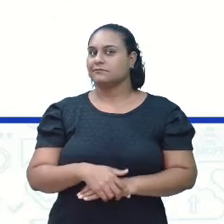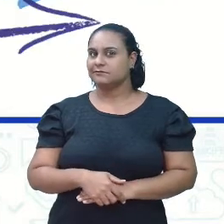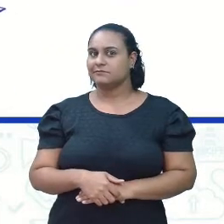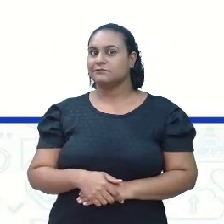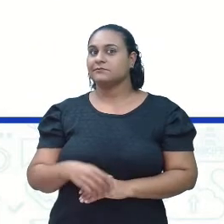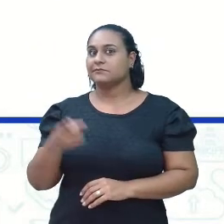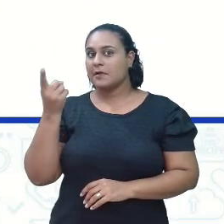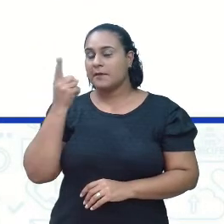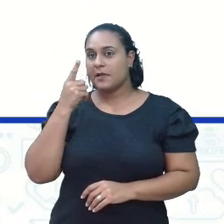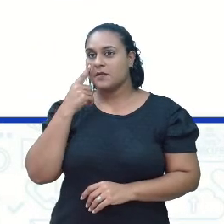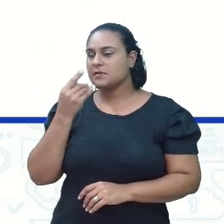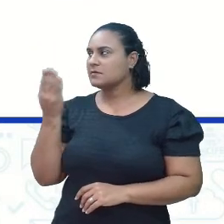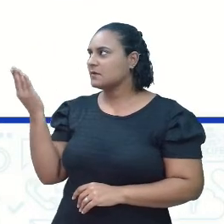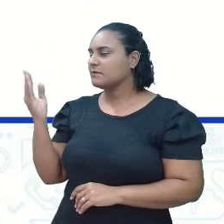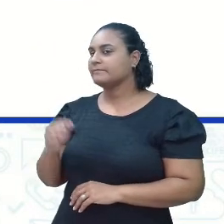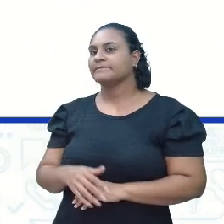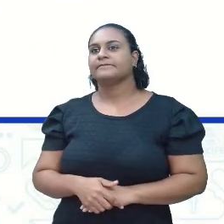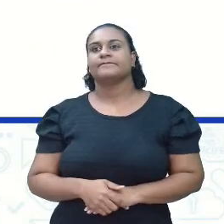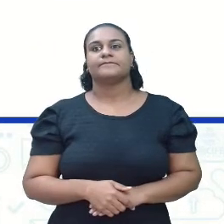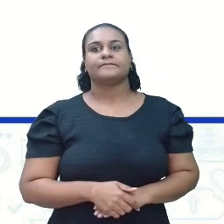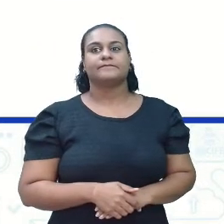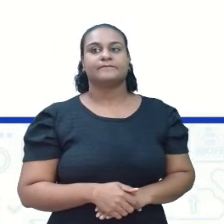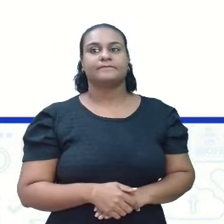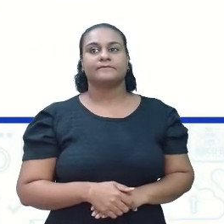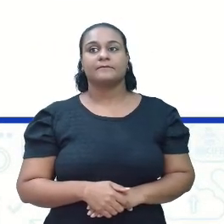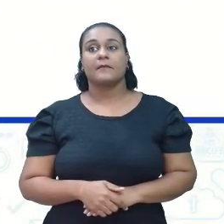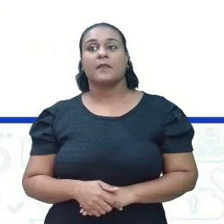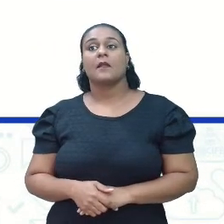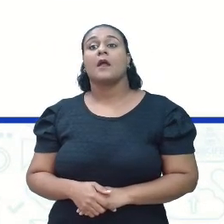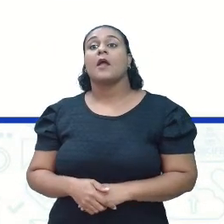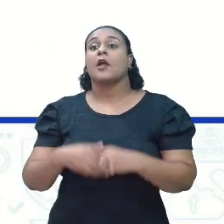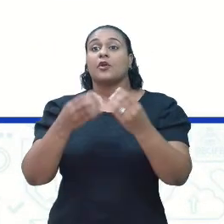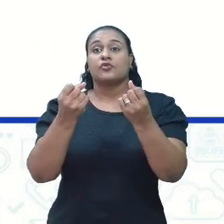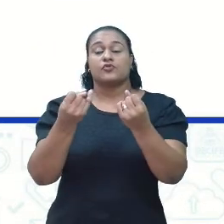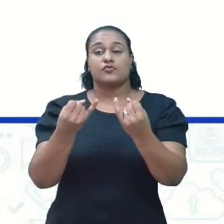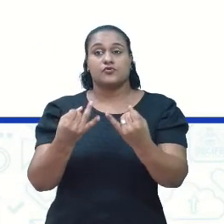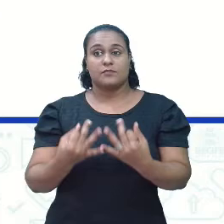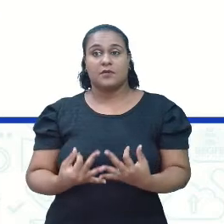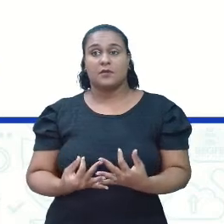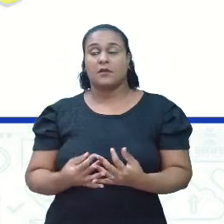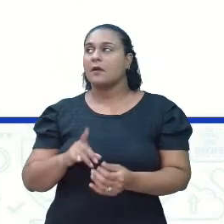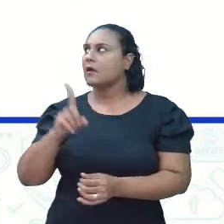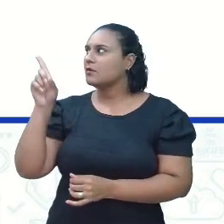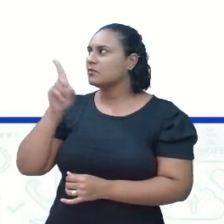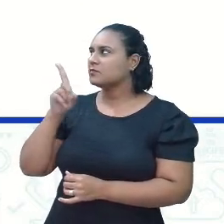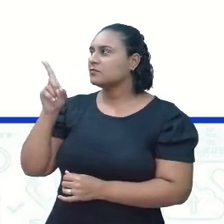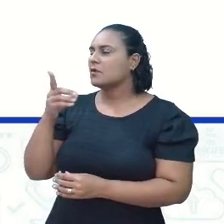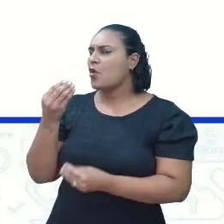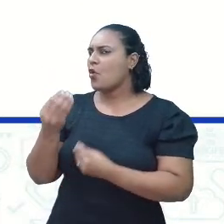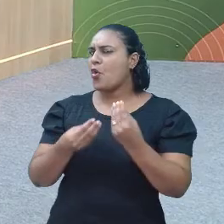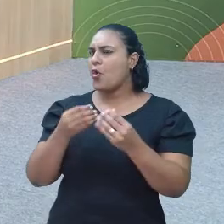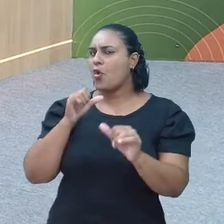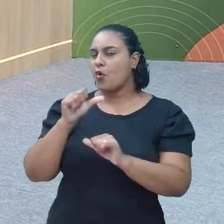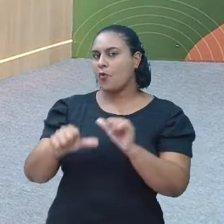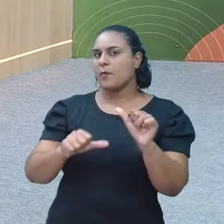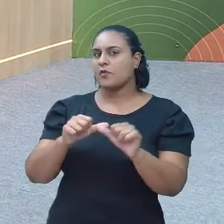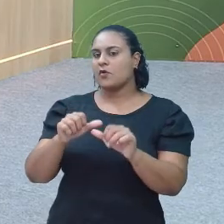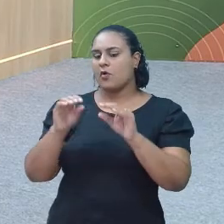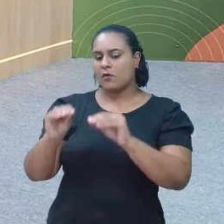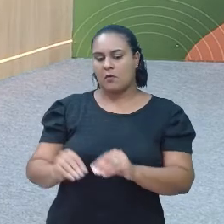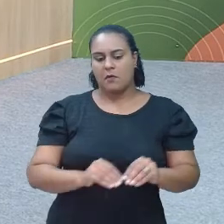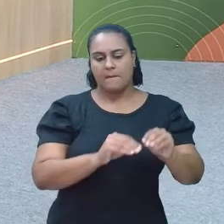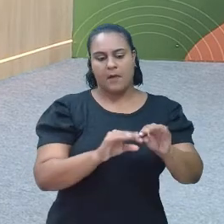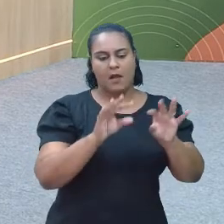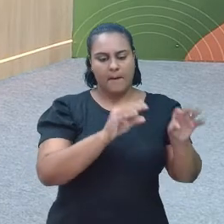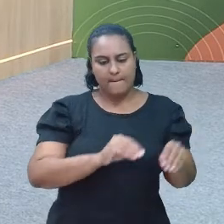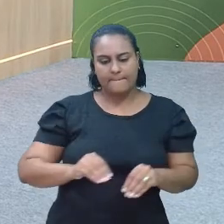resultar essa troca aí, tá certo? Perceba que eu estou explicando aqui em cima qual a troca que vai ser